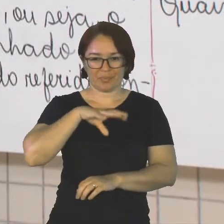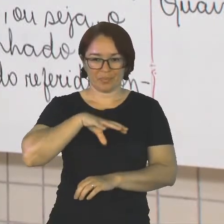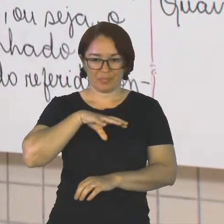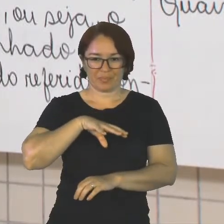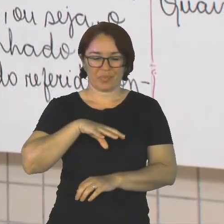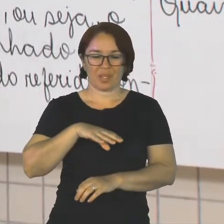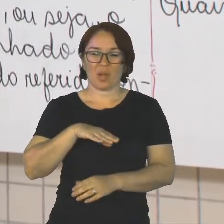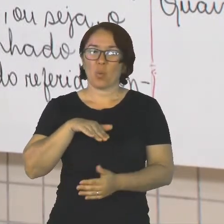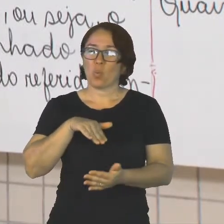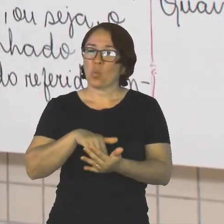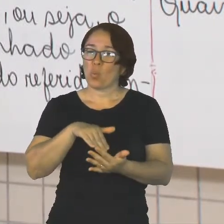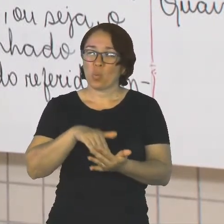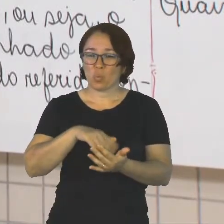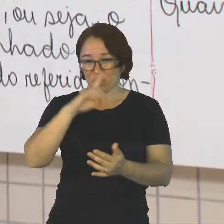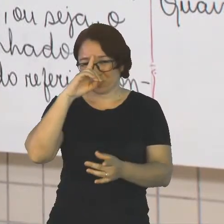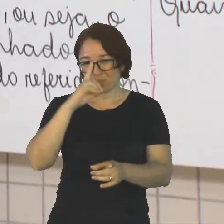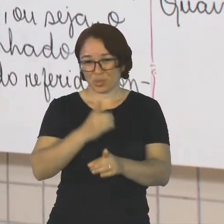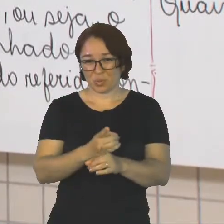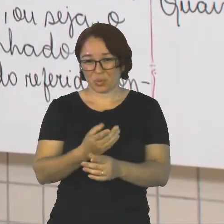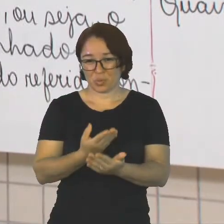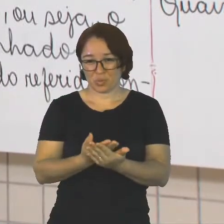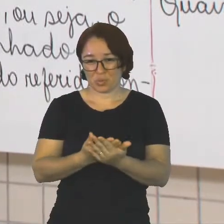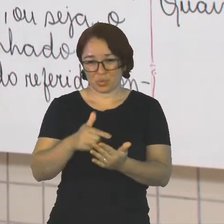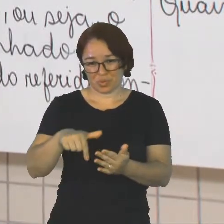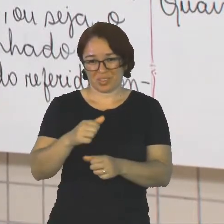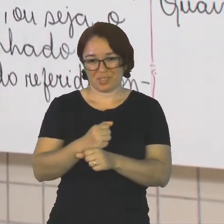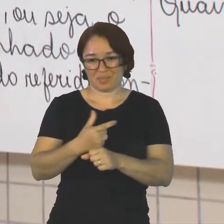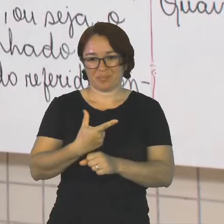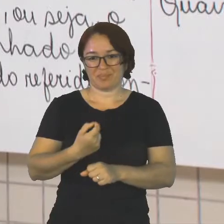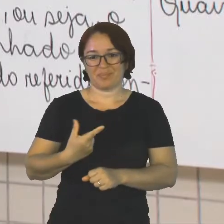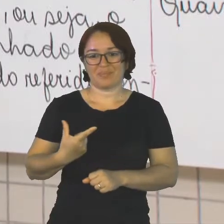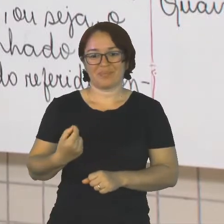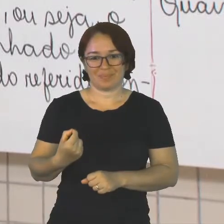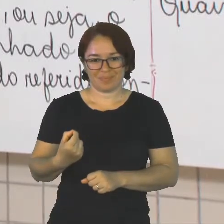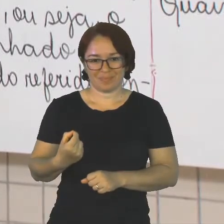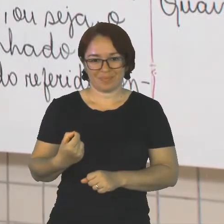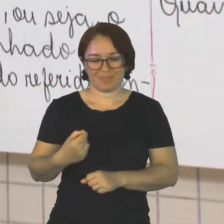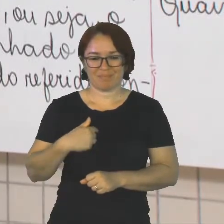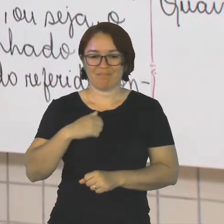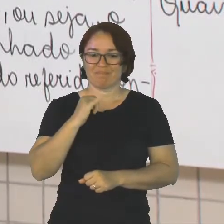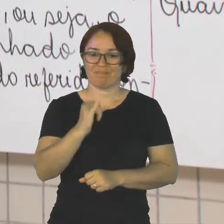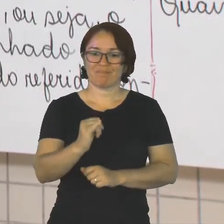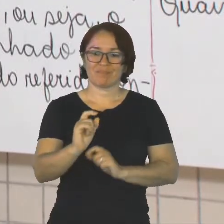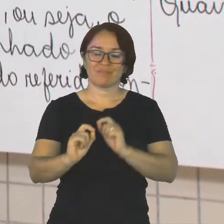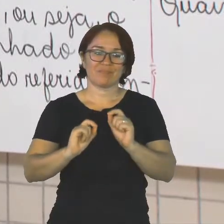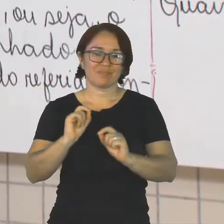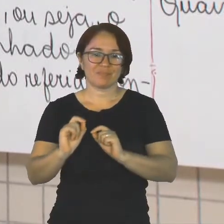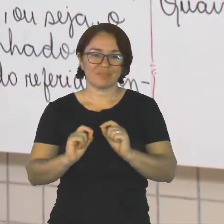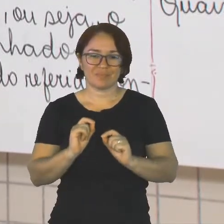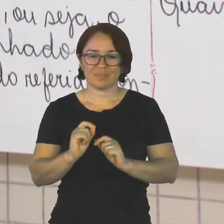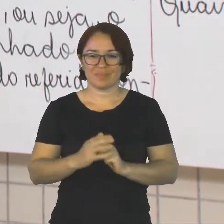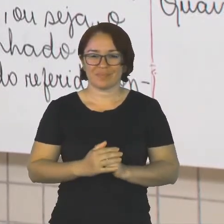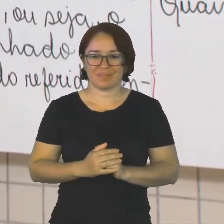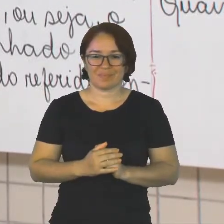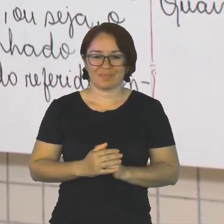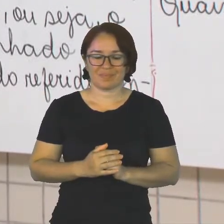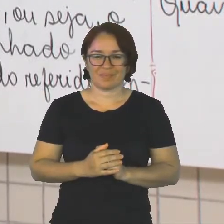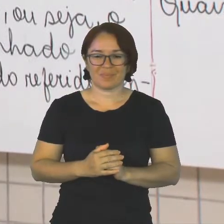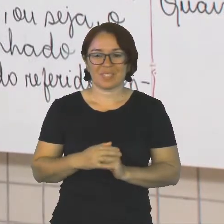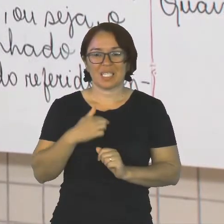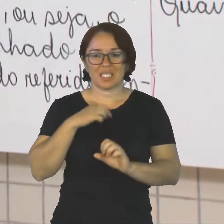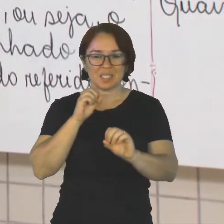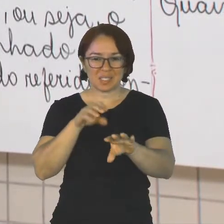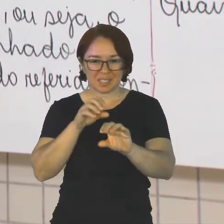aula desse ano letivo. E eu tenho para dizer aqui para vocês que eu aprendi mais do que